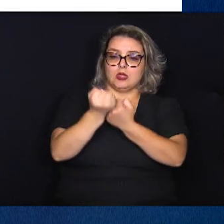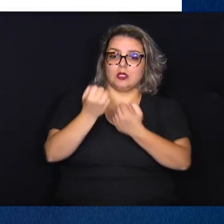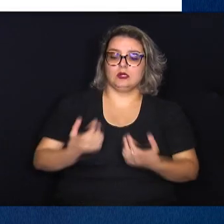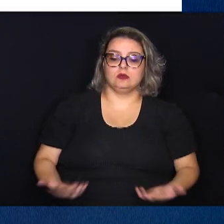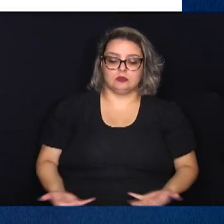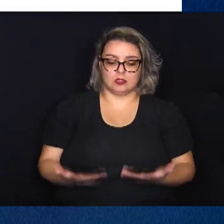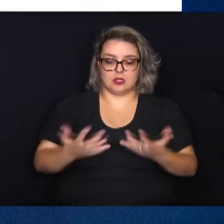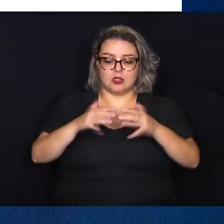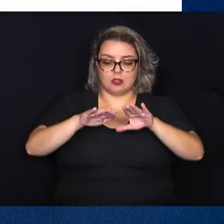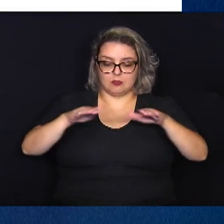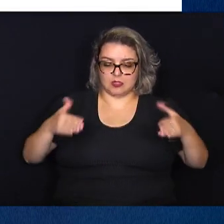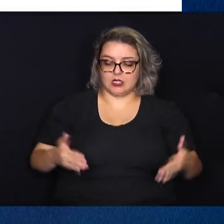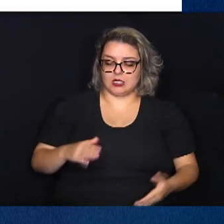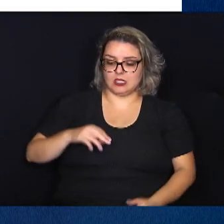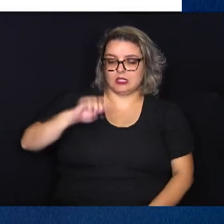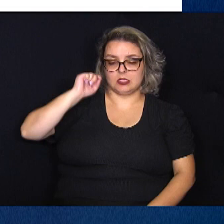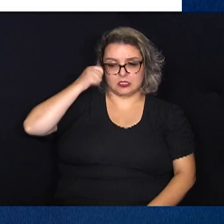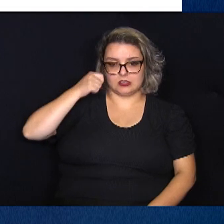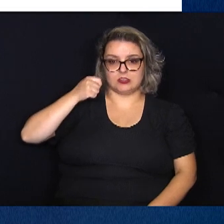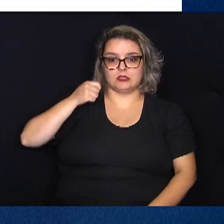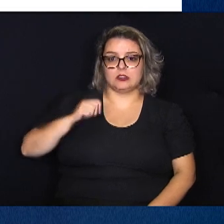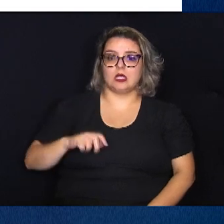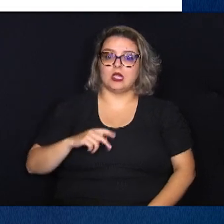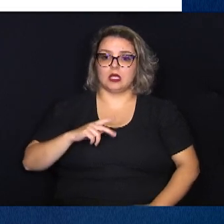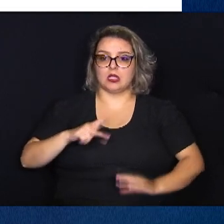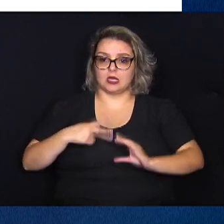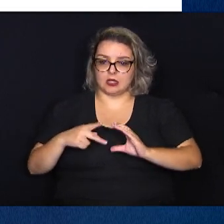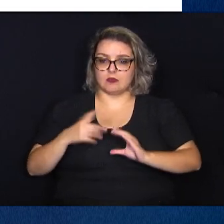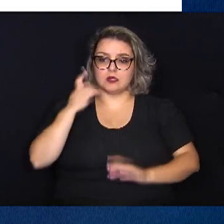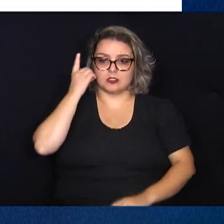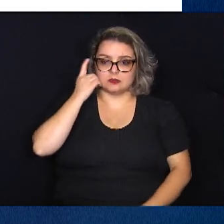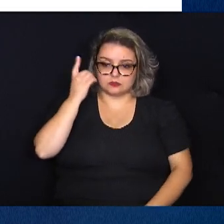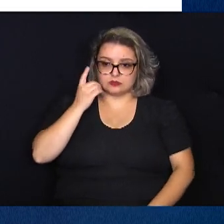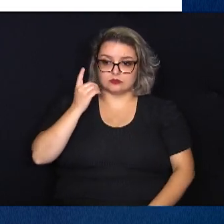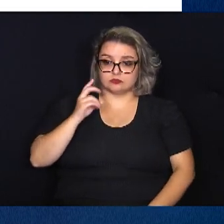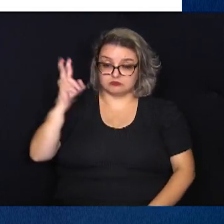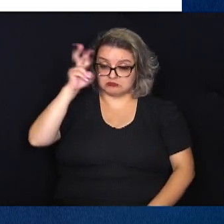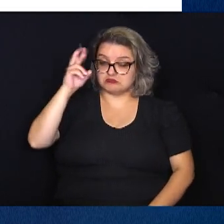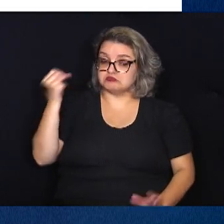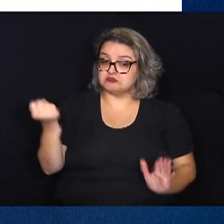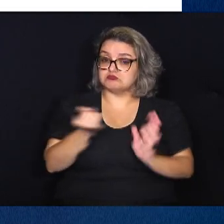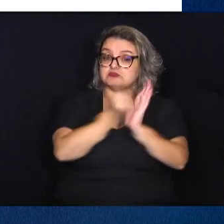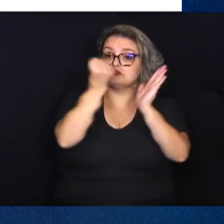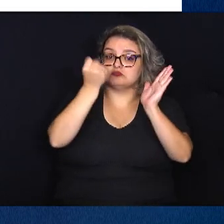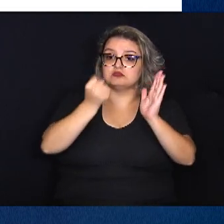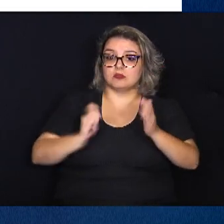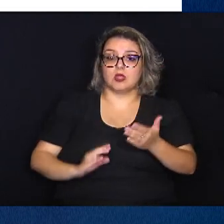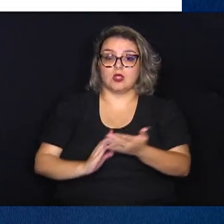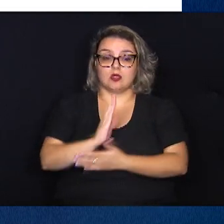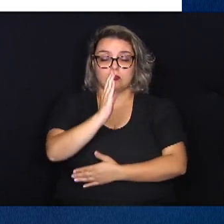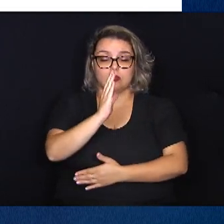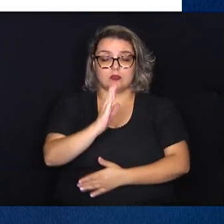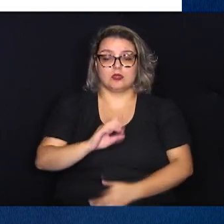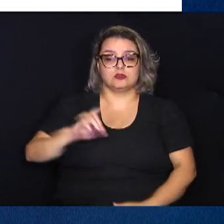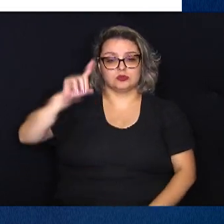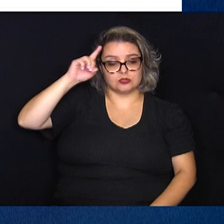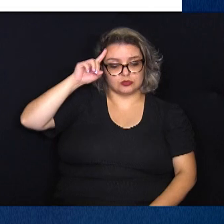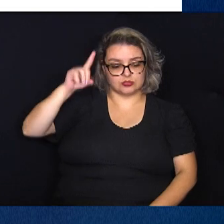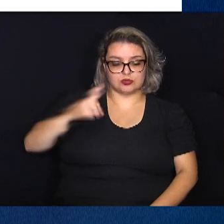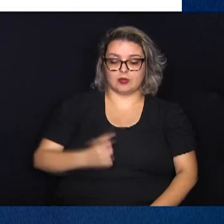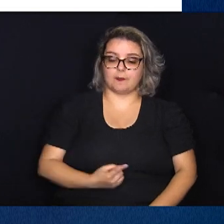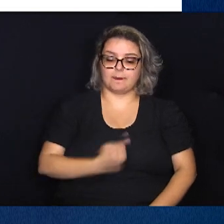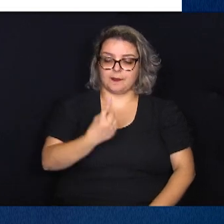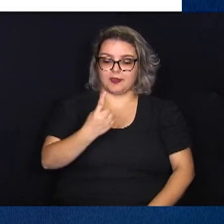bancada negra na Câmara dos Deputados. O feito histórico foi aprovado pela Câmara no dia 1º de novembro